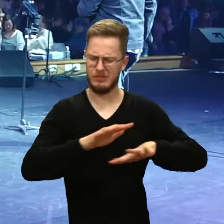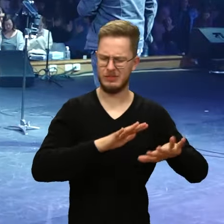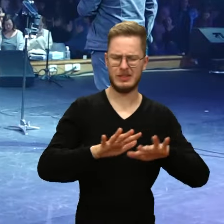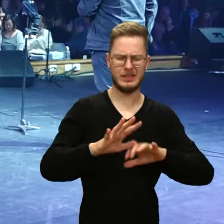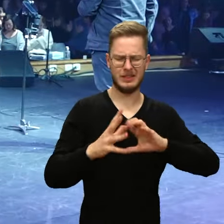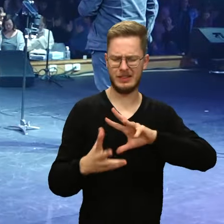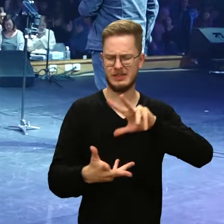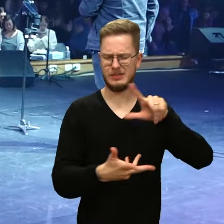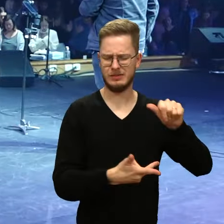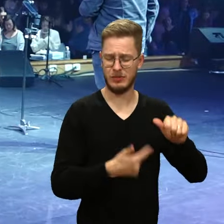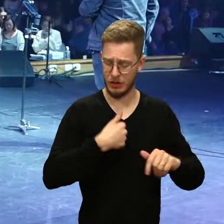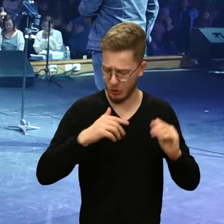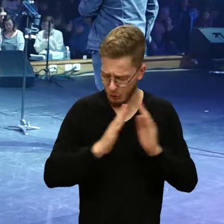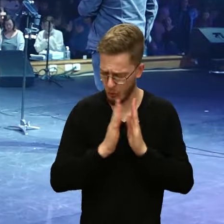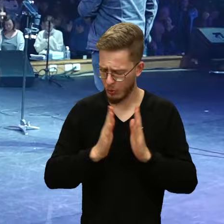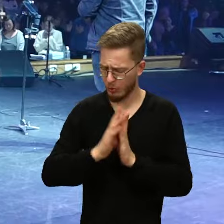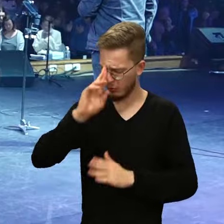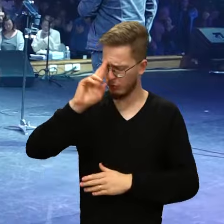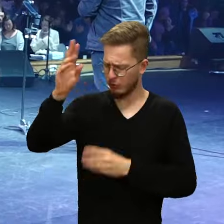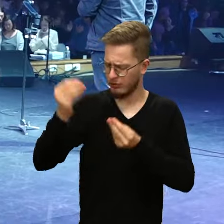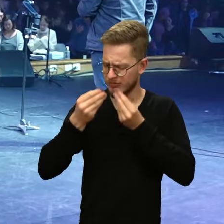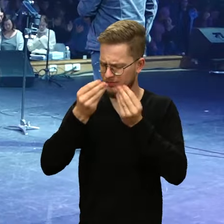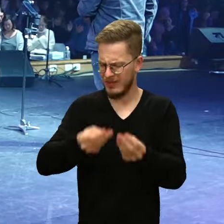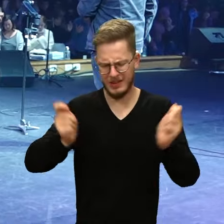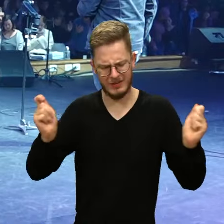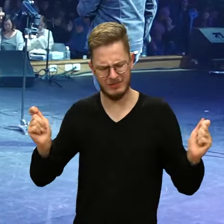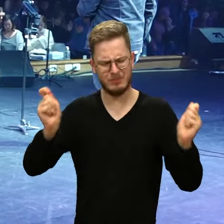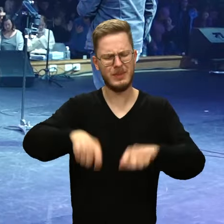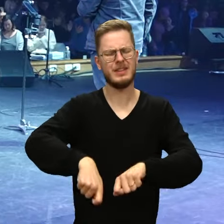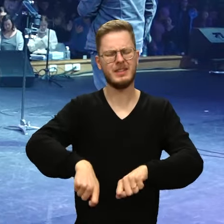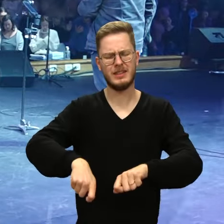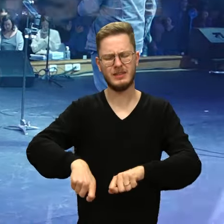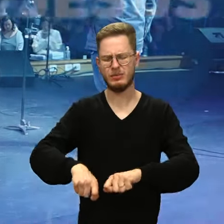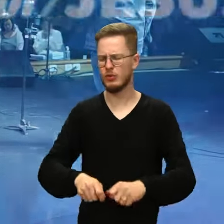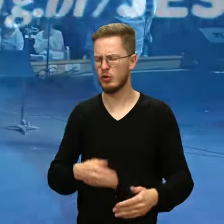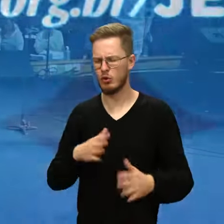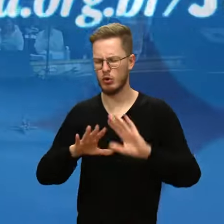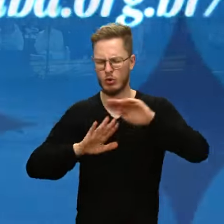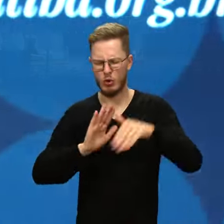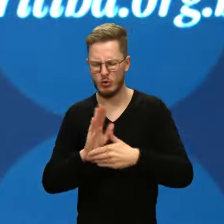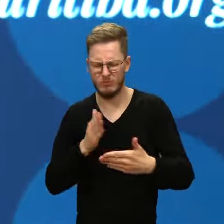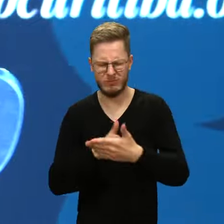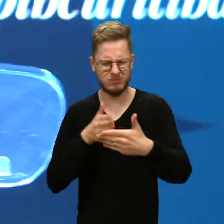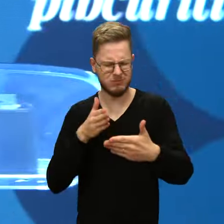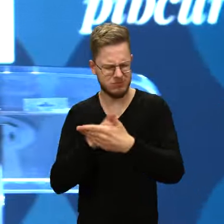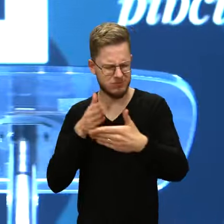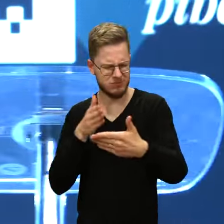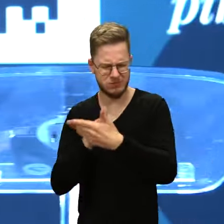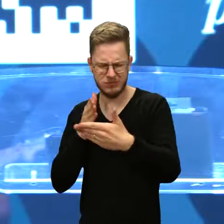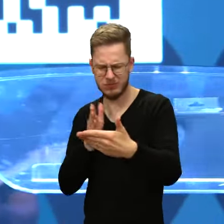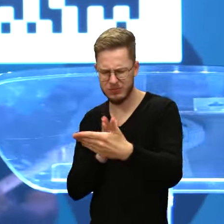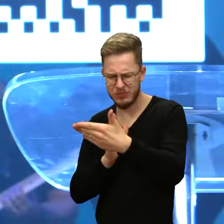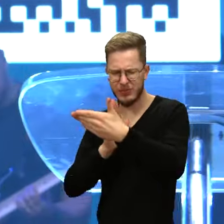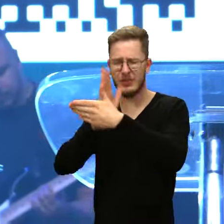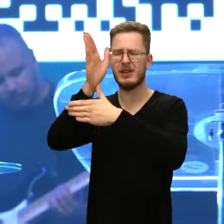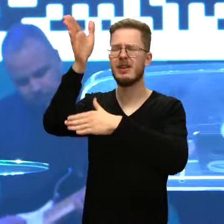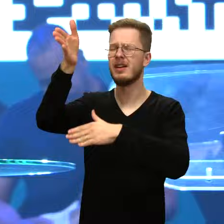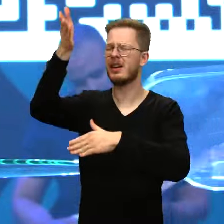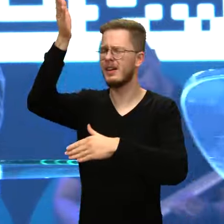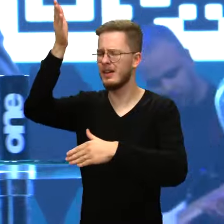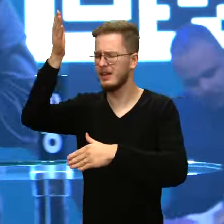oro, capacita, Pai. Capacita, e todo empecilho para eles entrarem pelas portas que o Senhor